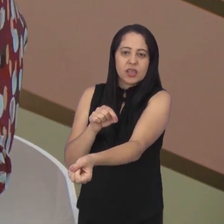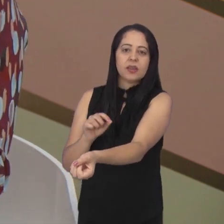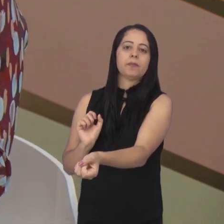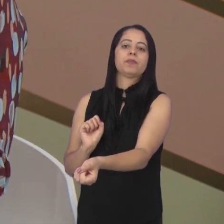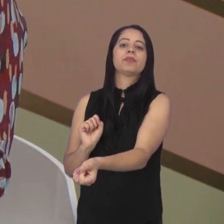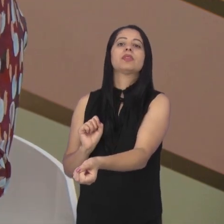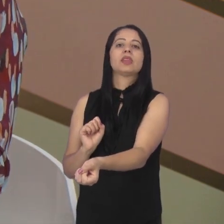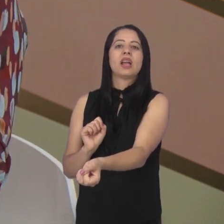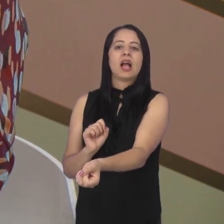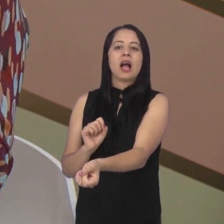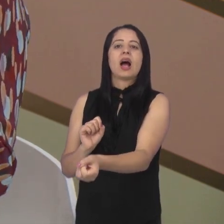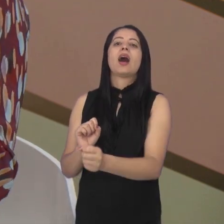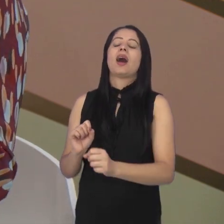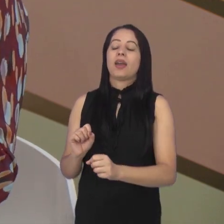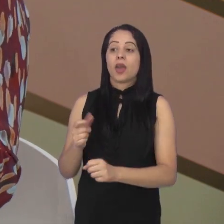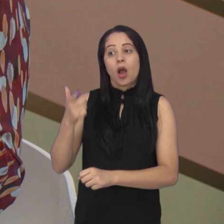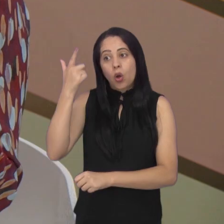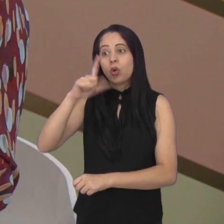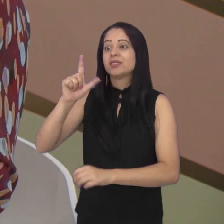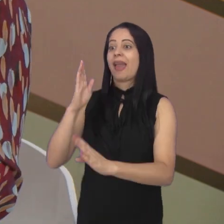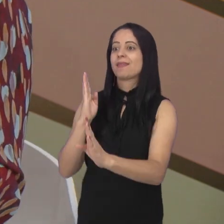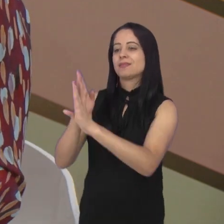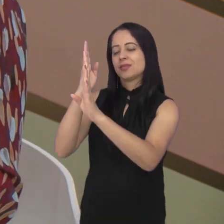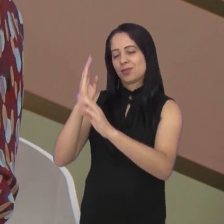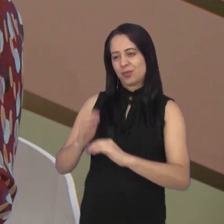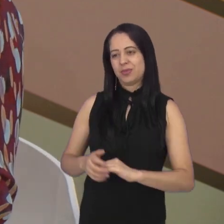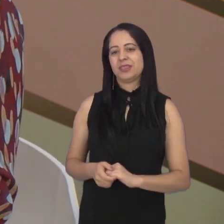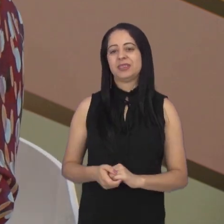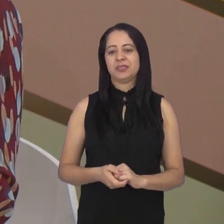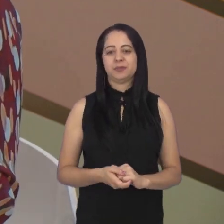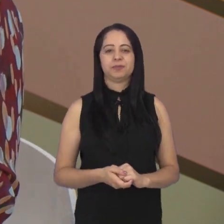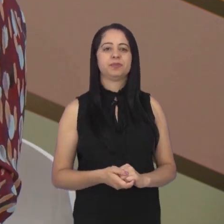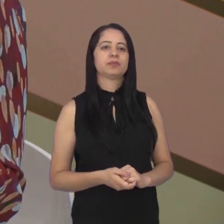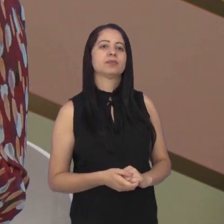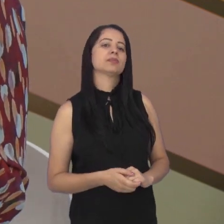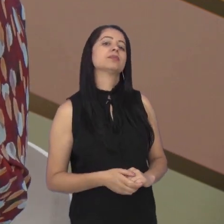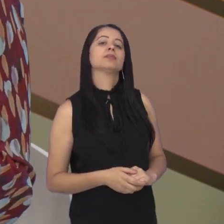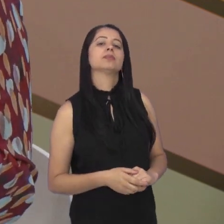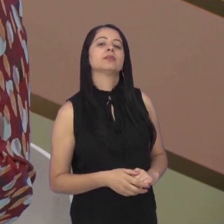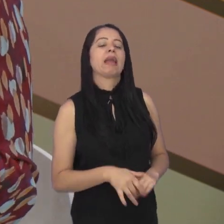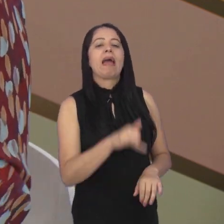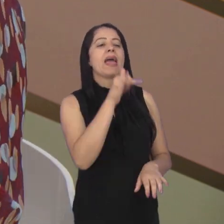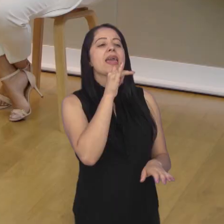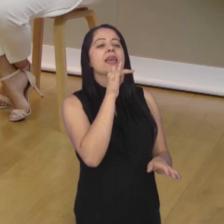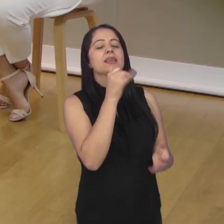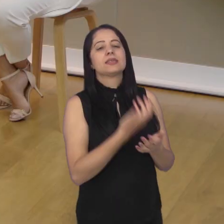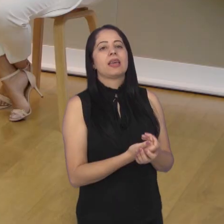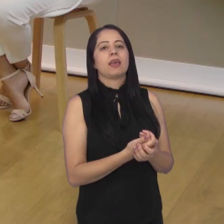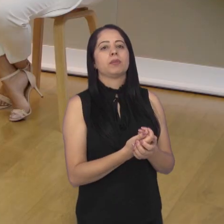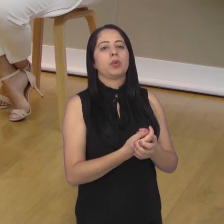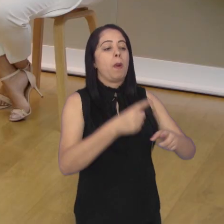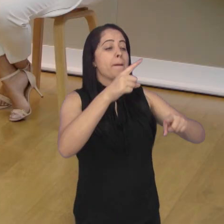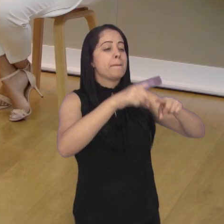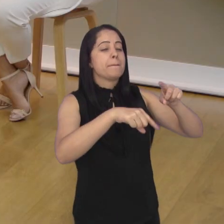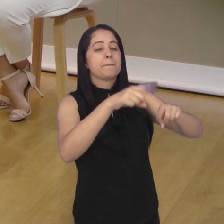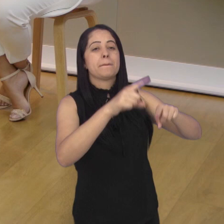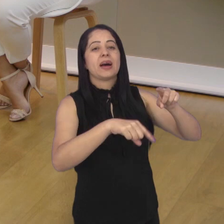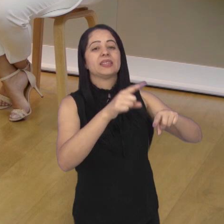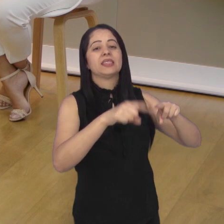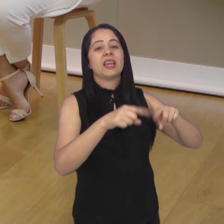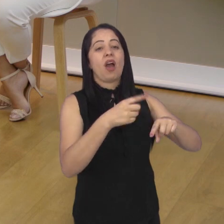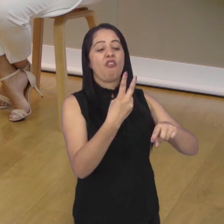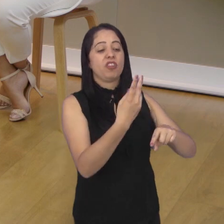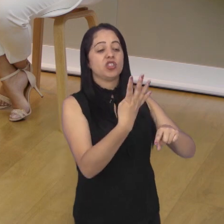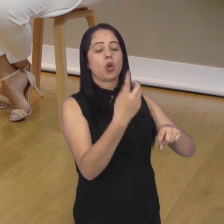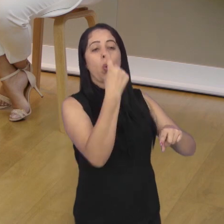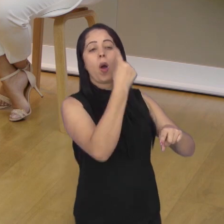Uma papulazinha e coça, e aí a gente considera um teste reagente. Isso. Mas e a questão dos produtos, por exemplo, que demoram 24 horas?